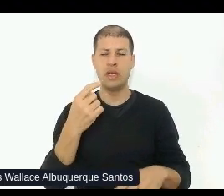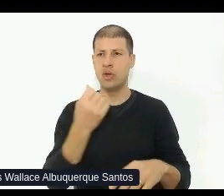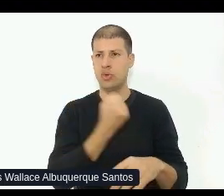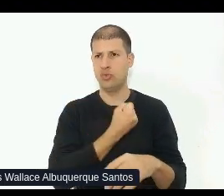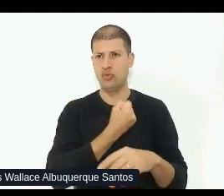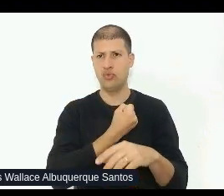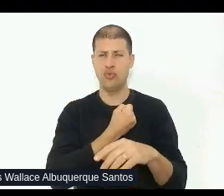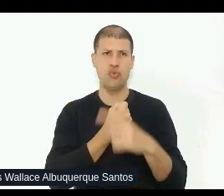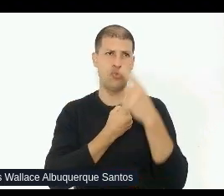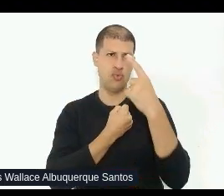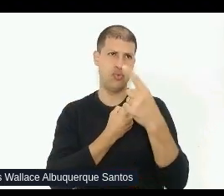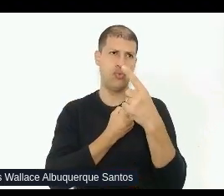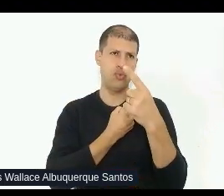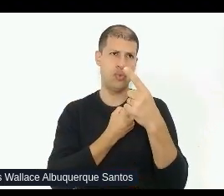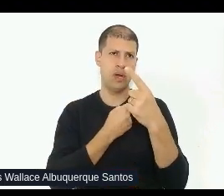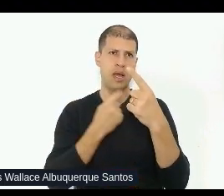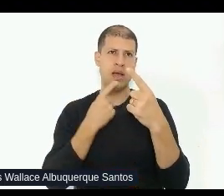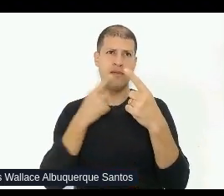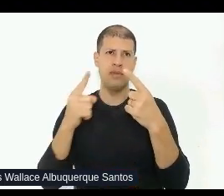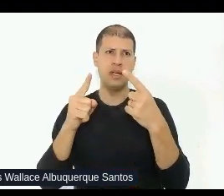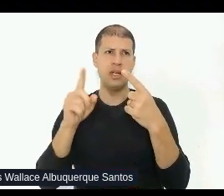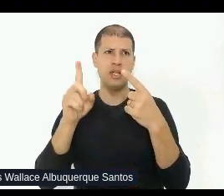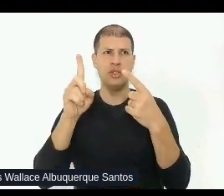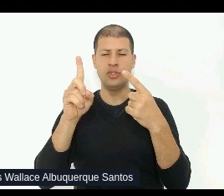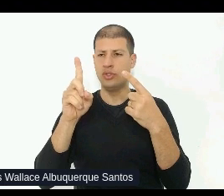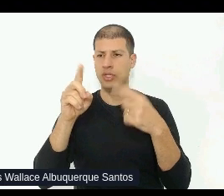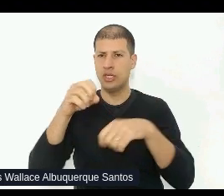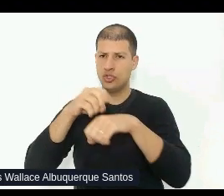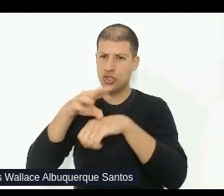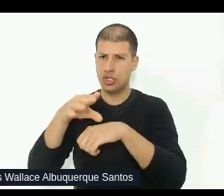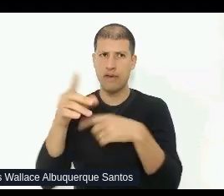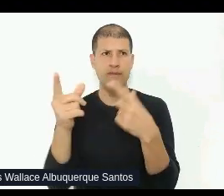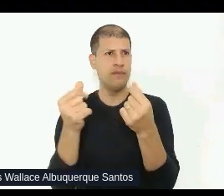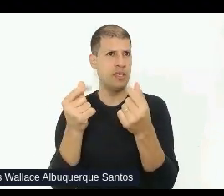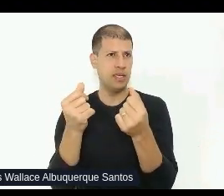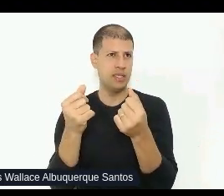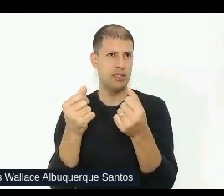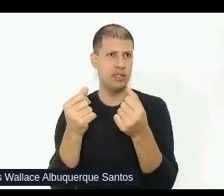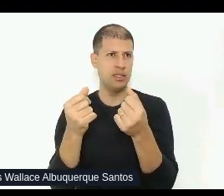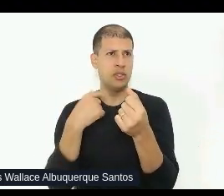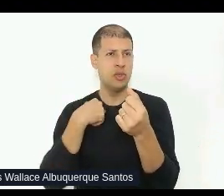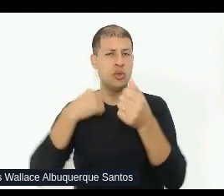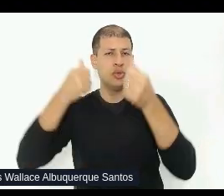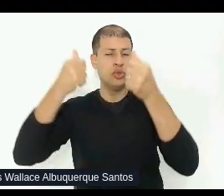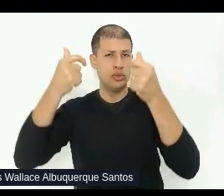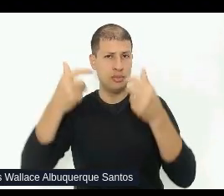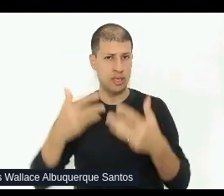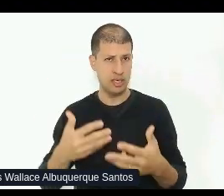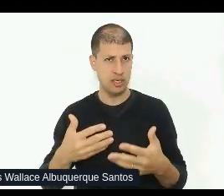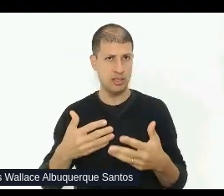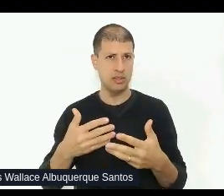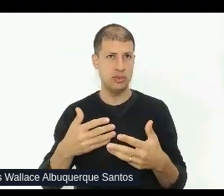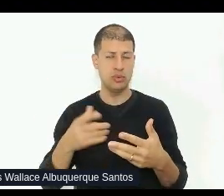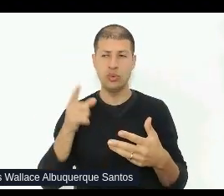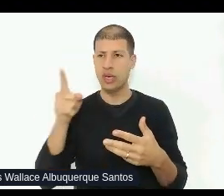deve ler como Dicas de Finanças. Então, está especificando como o leitor ali,